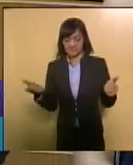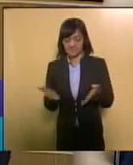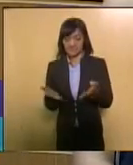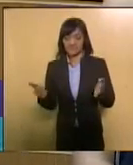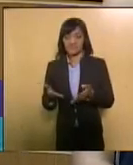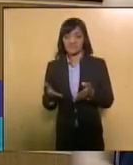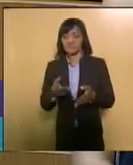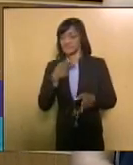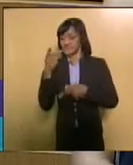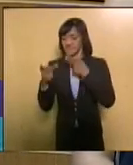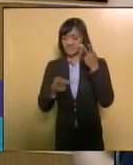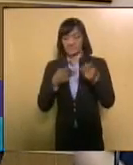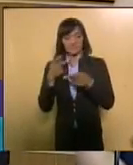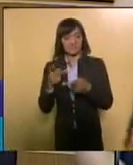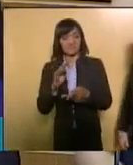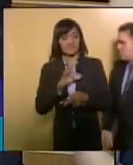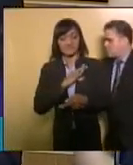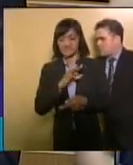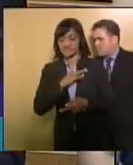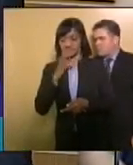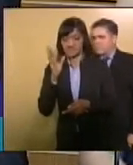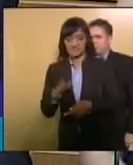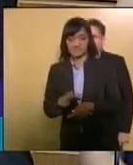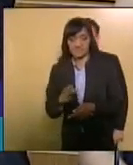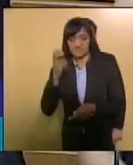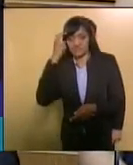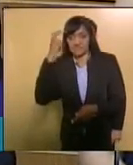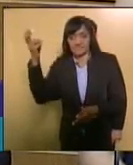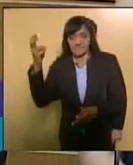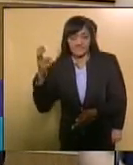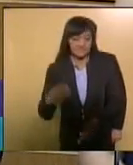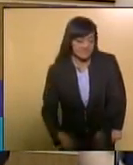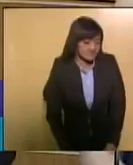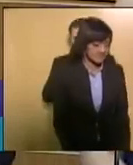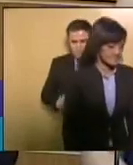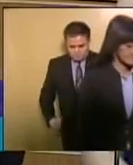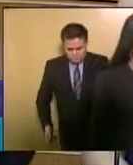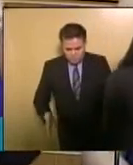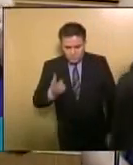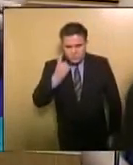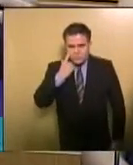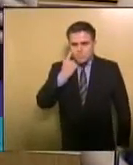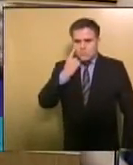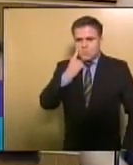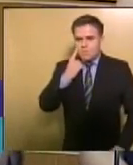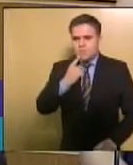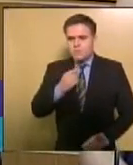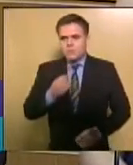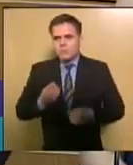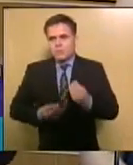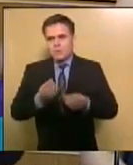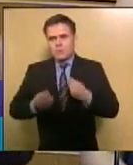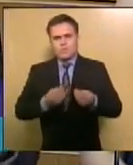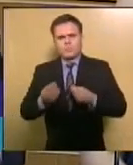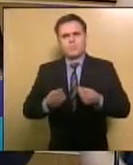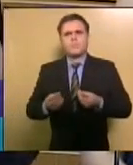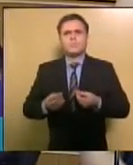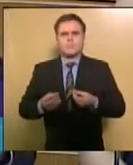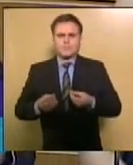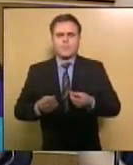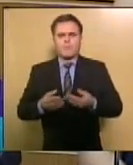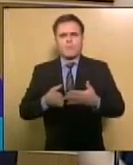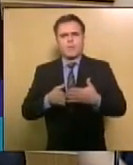mundo se fala muito de policiamento orientado pela inteligência que a meu ver seria uma fronteira de onde